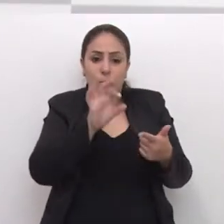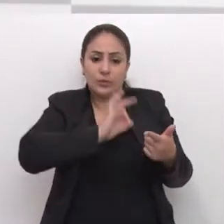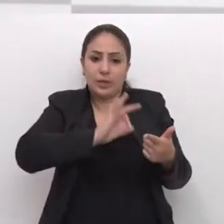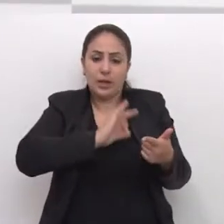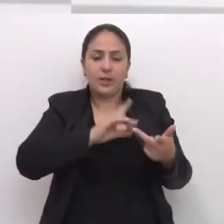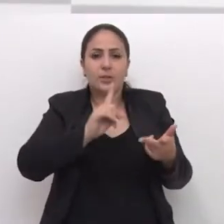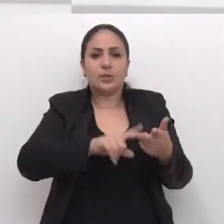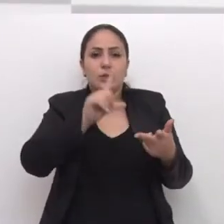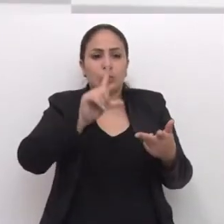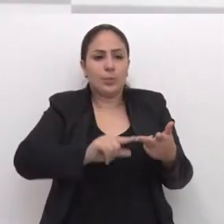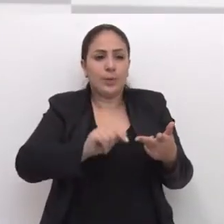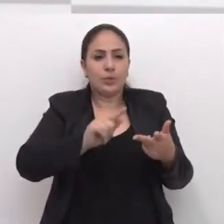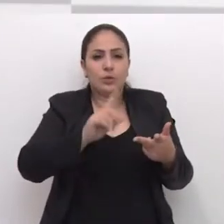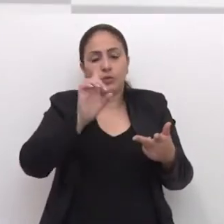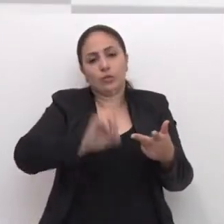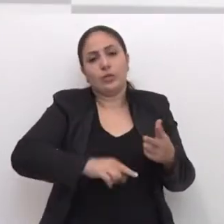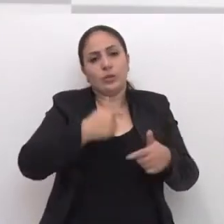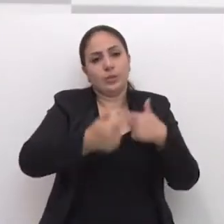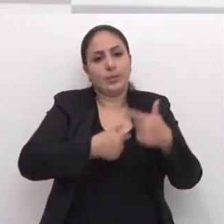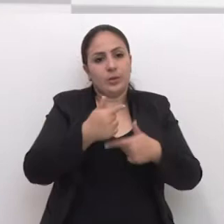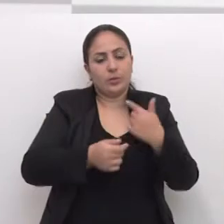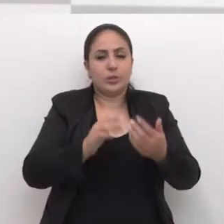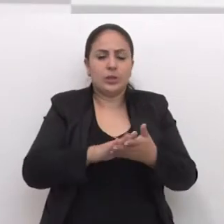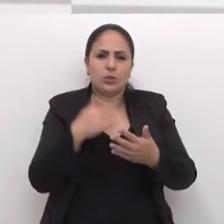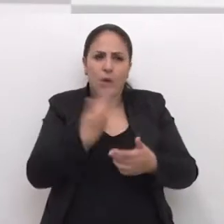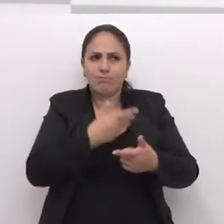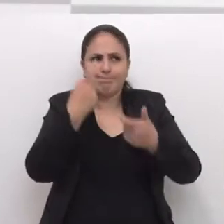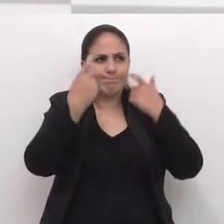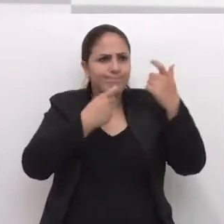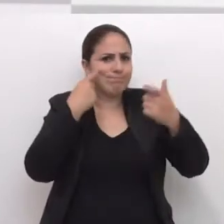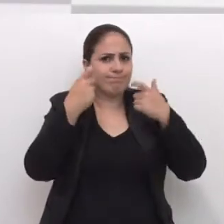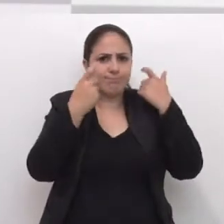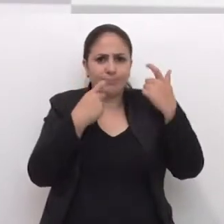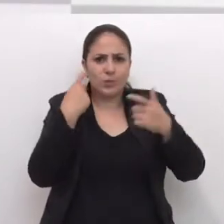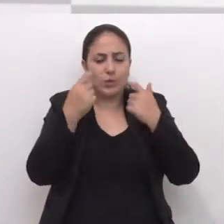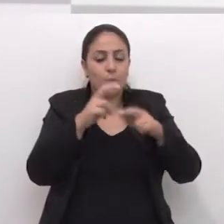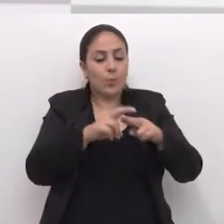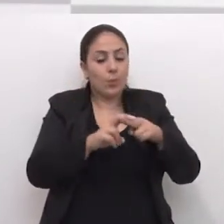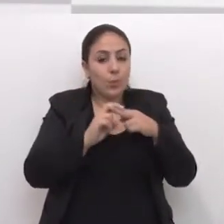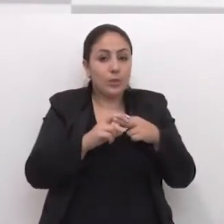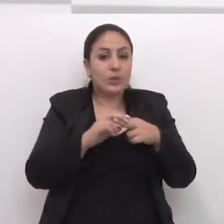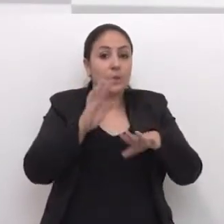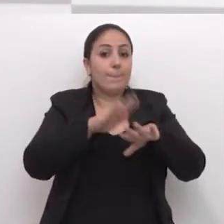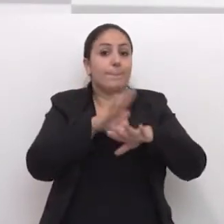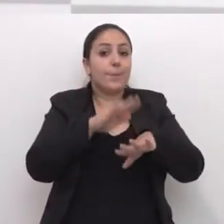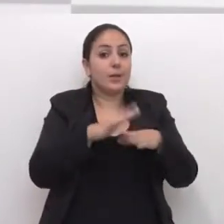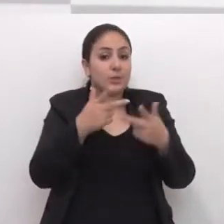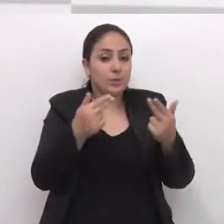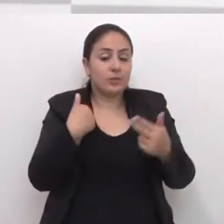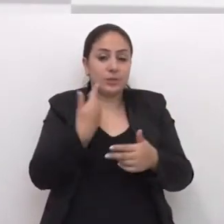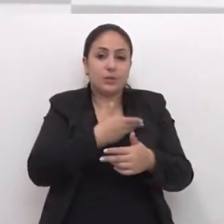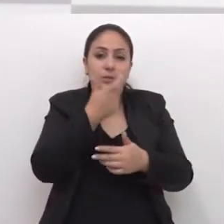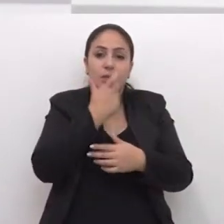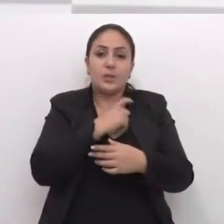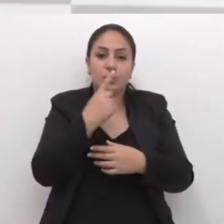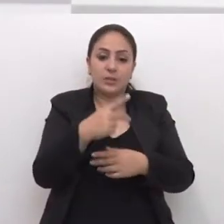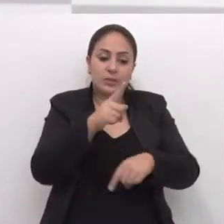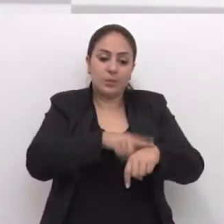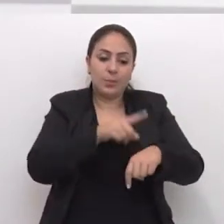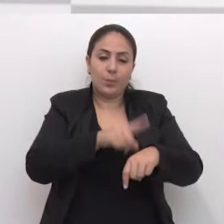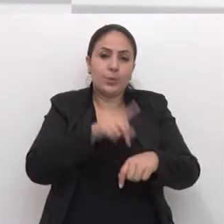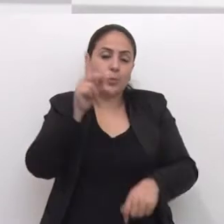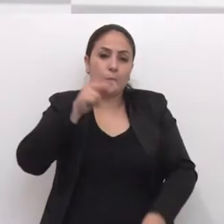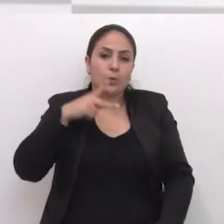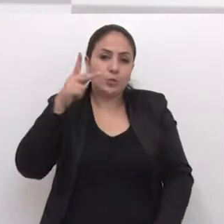vai gerar redução de direitos aos trabalhadores. E isso tem nos preocupado. É por isso e por outras situações que nós achamos que esse